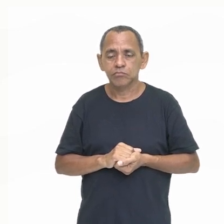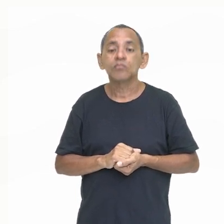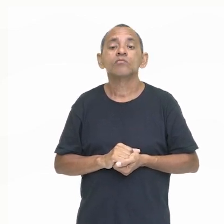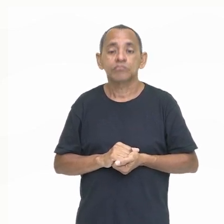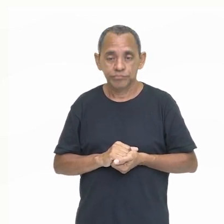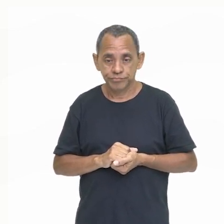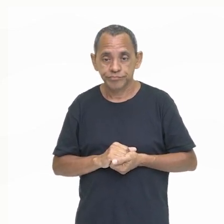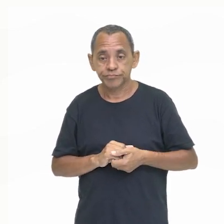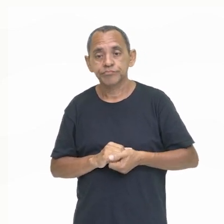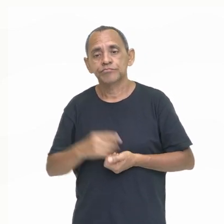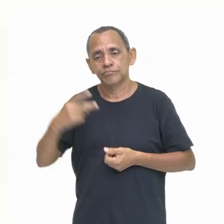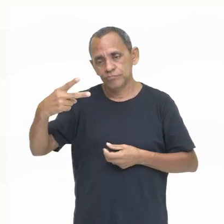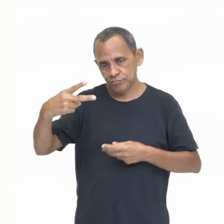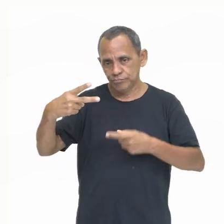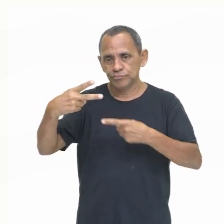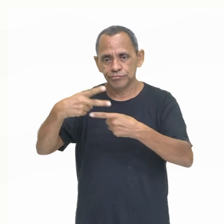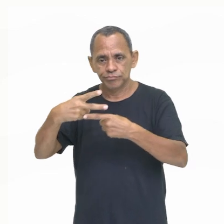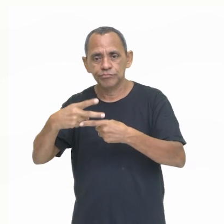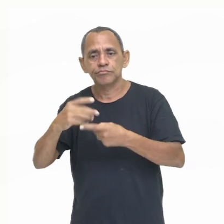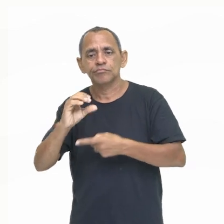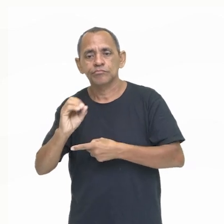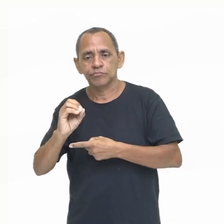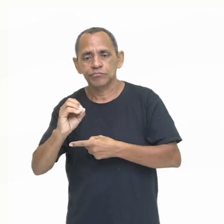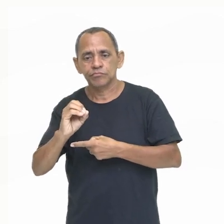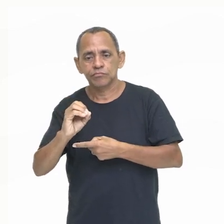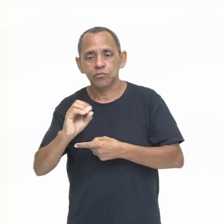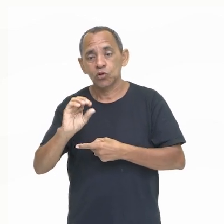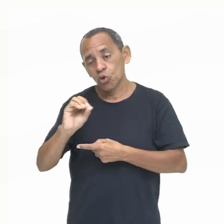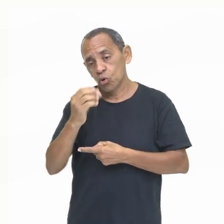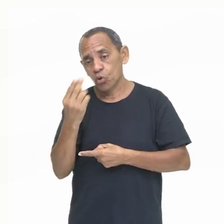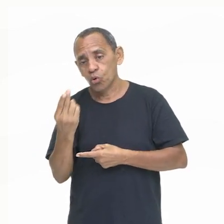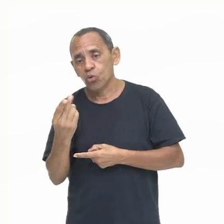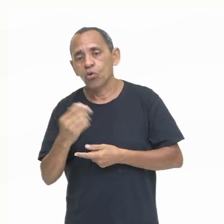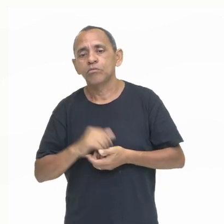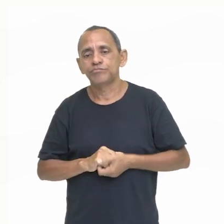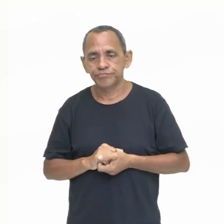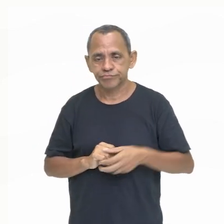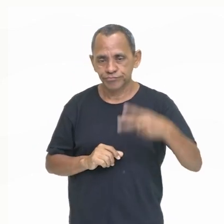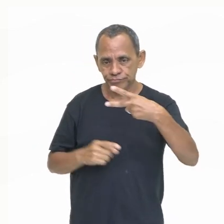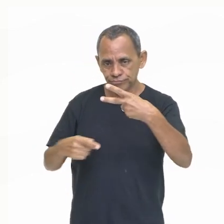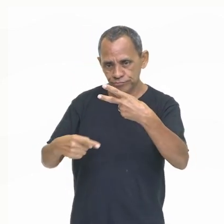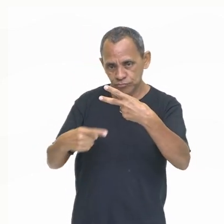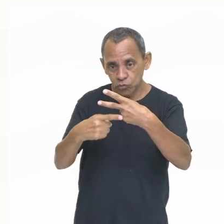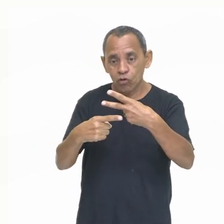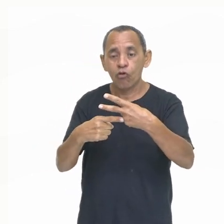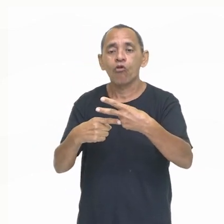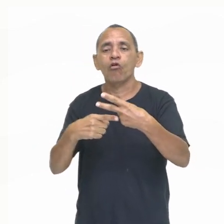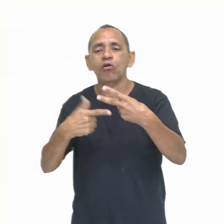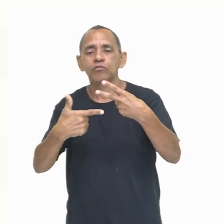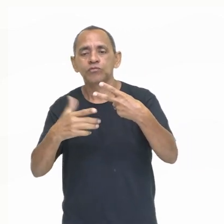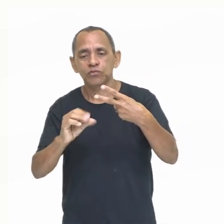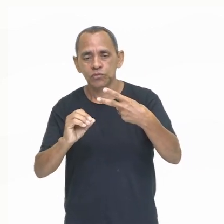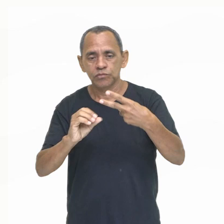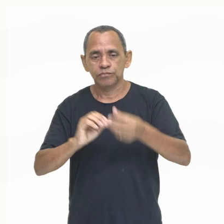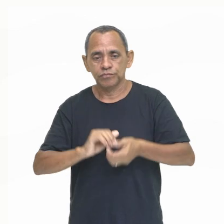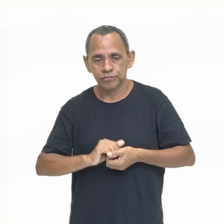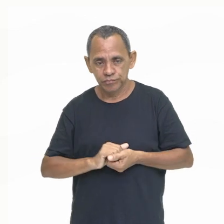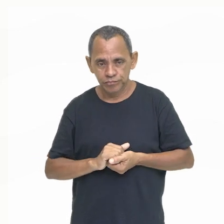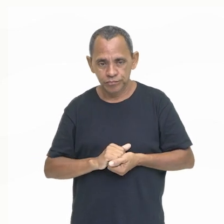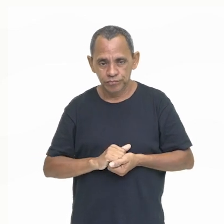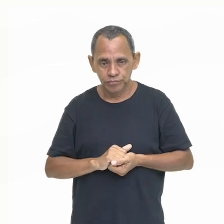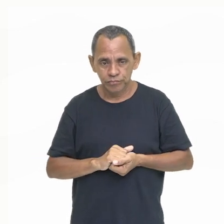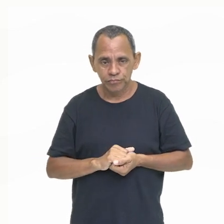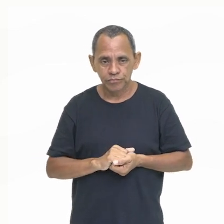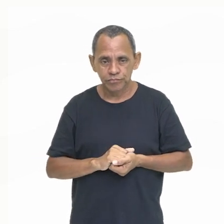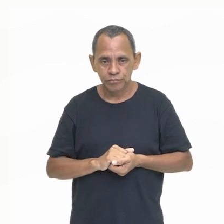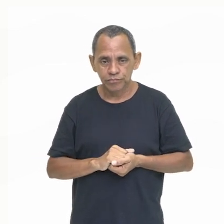ou igual a 0 e menor ou igual a 20. Olha como é fácil para colocar. Ó. Beleza? Então, temos aí ó, o domínio